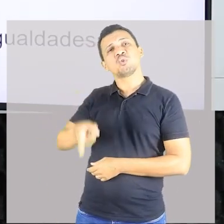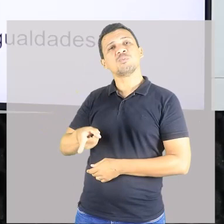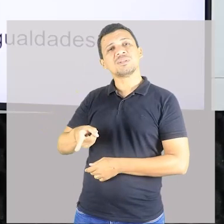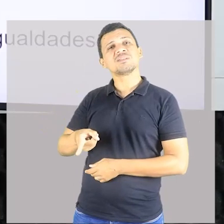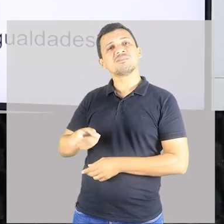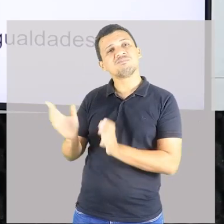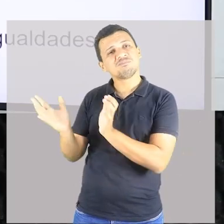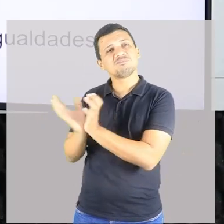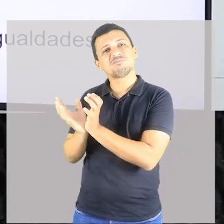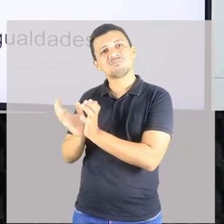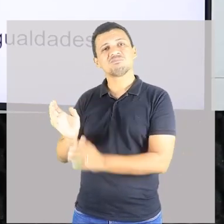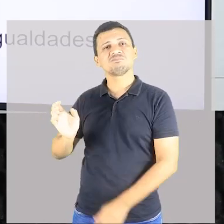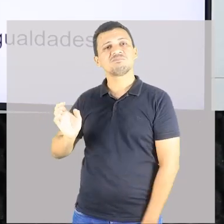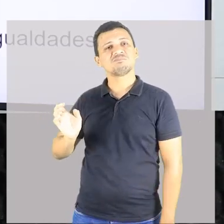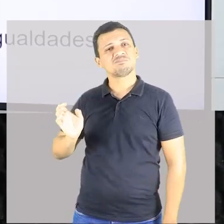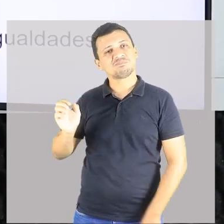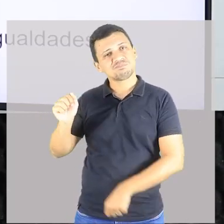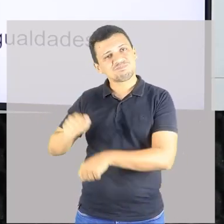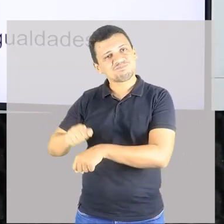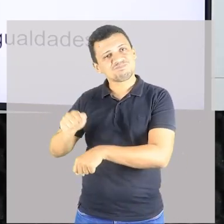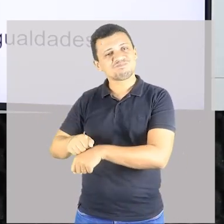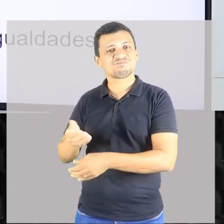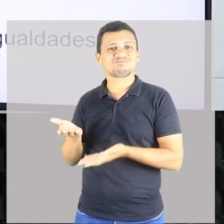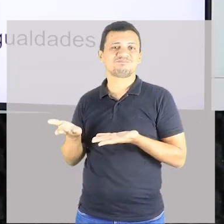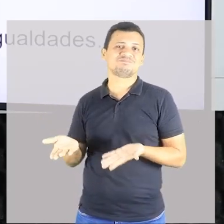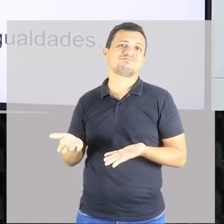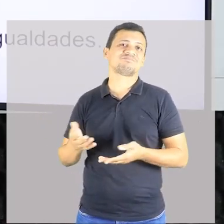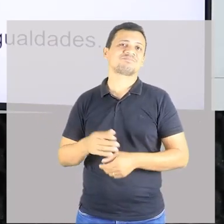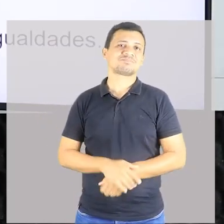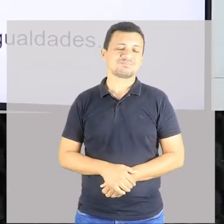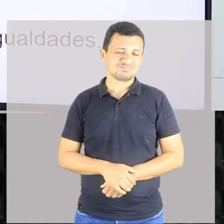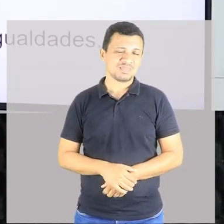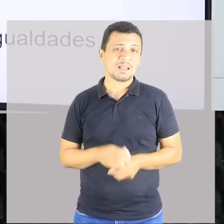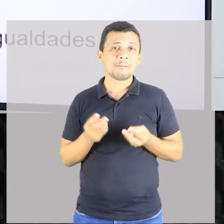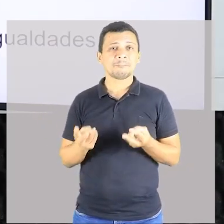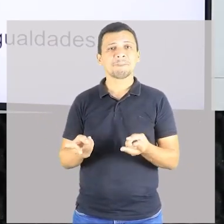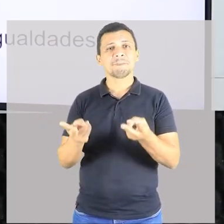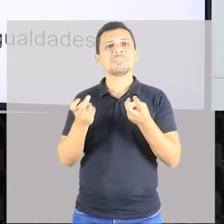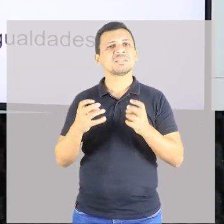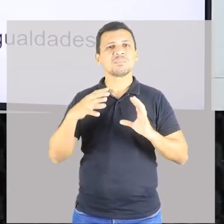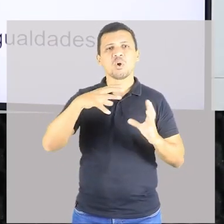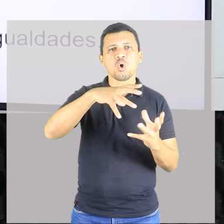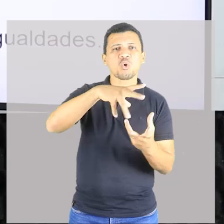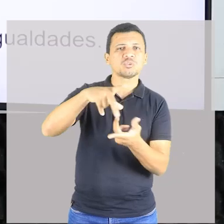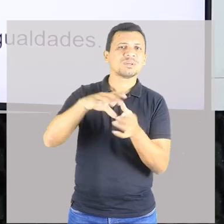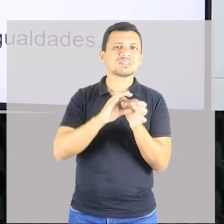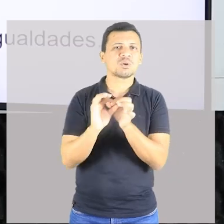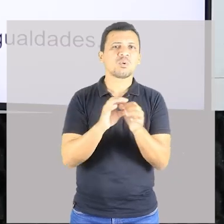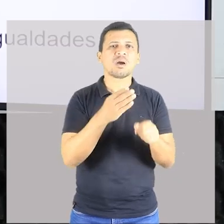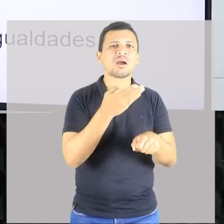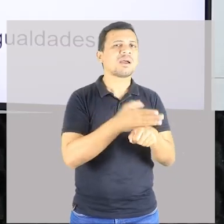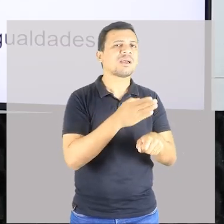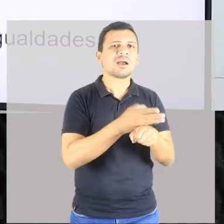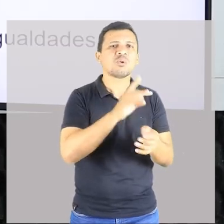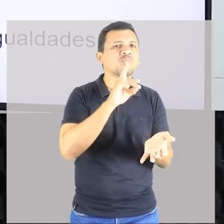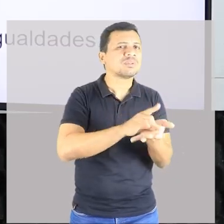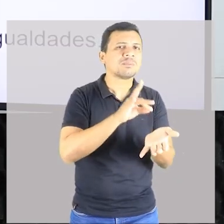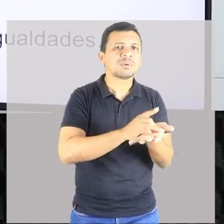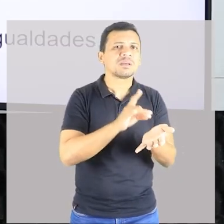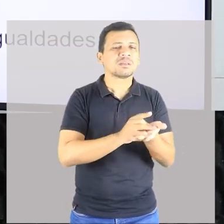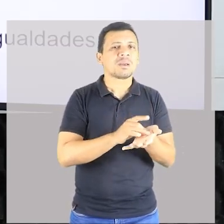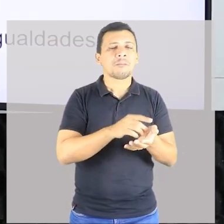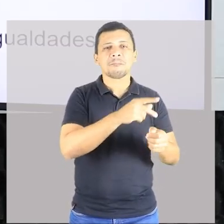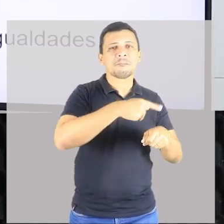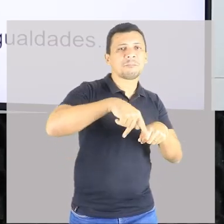sobre aqueles que não possuem, sobre os dominados. O que a gente percebeu na globalização real, na prática, na diferença entre